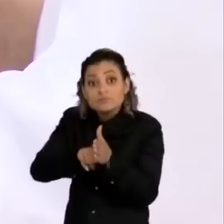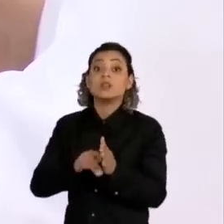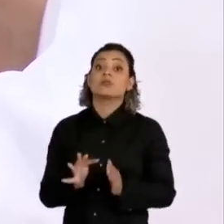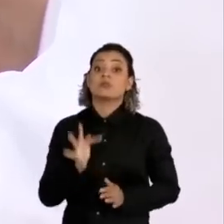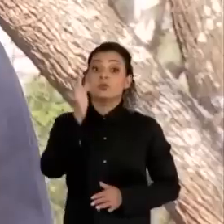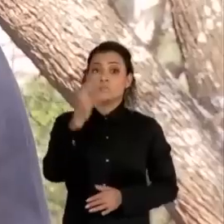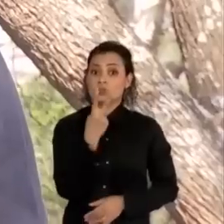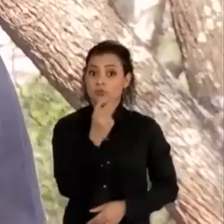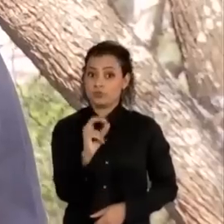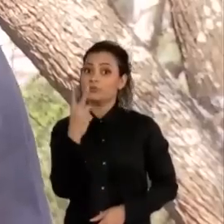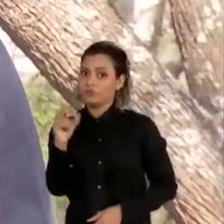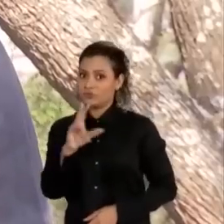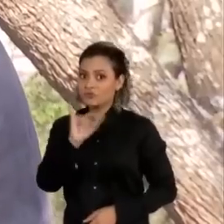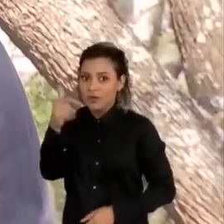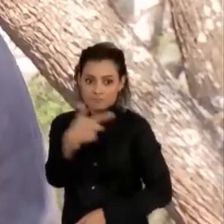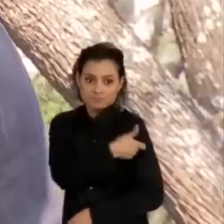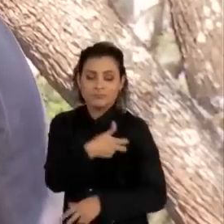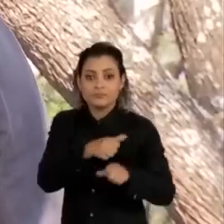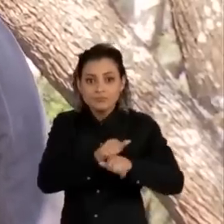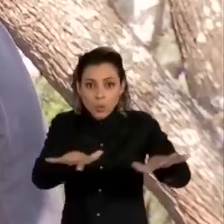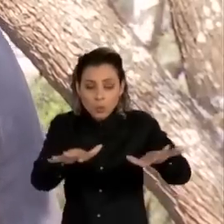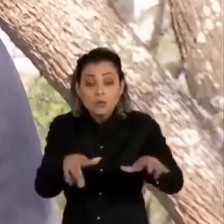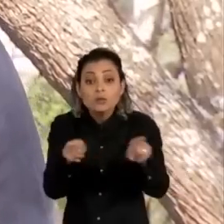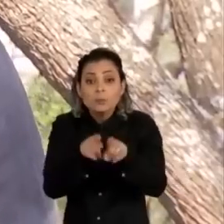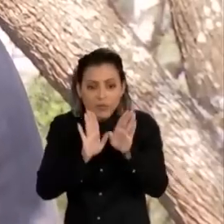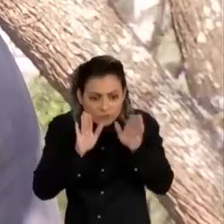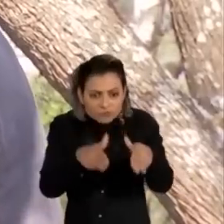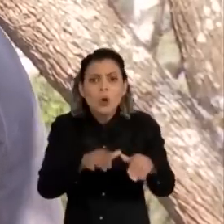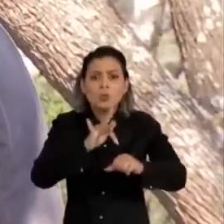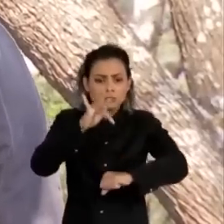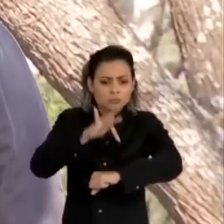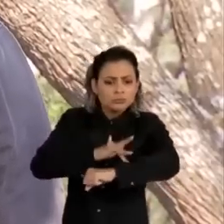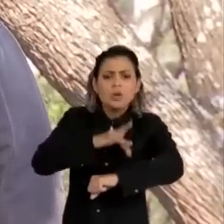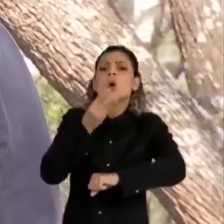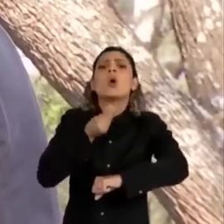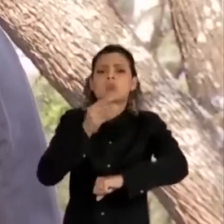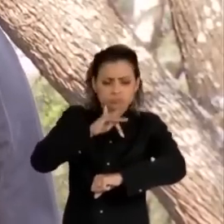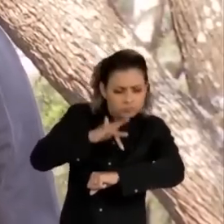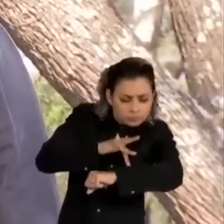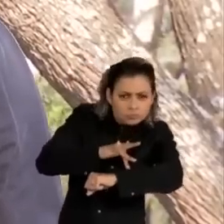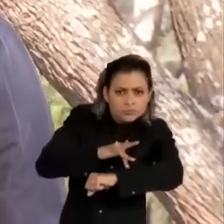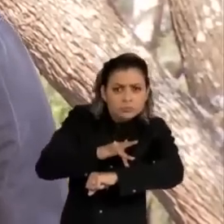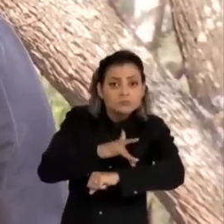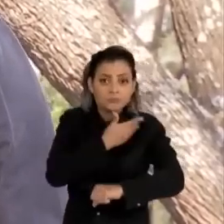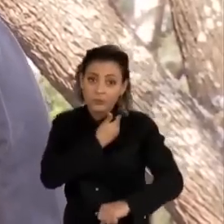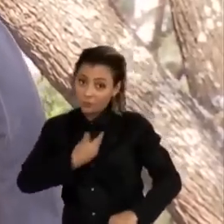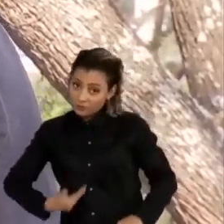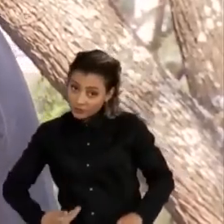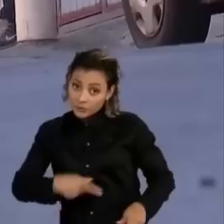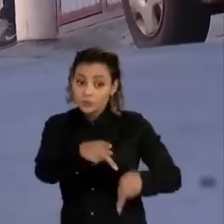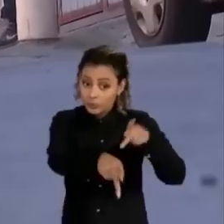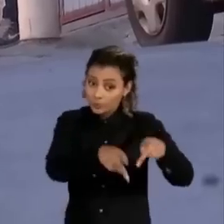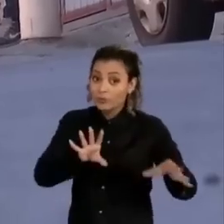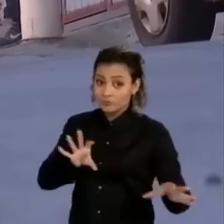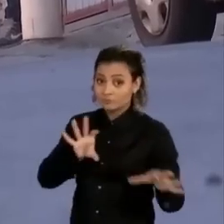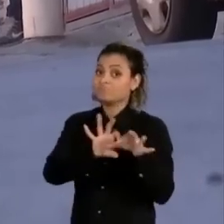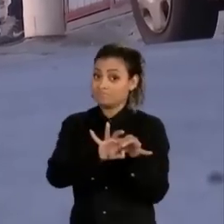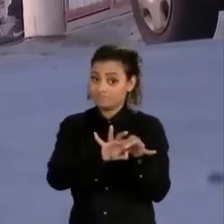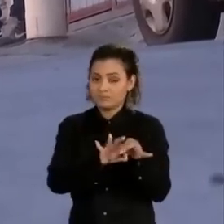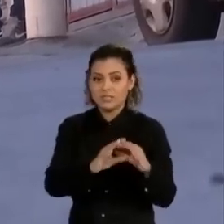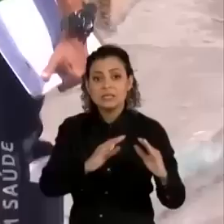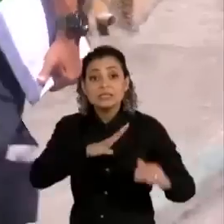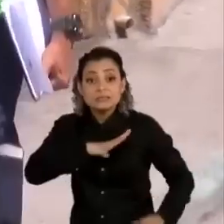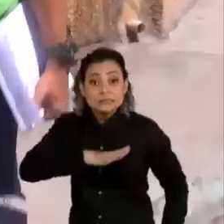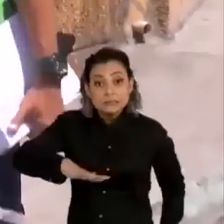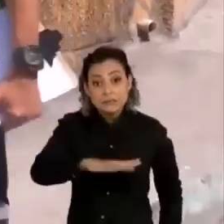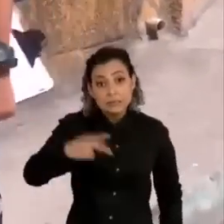ano que vem. A única solução é a prevenção de focos do mosquito, e isso vale tanto para o poder público quanto a população. Na cidade